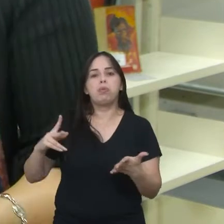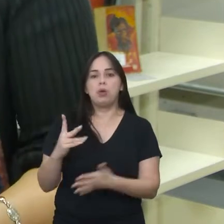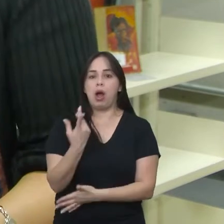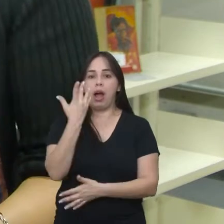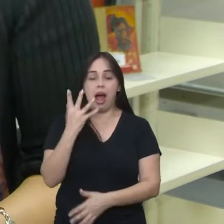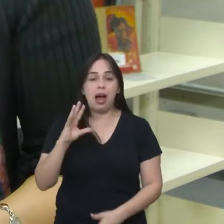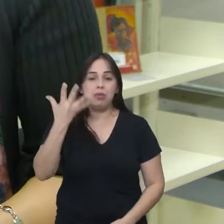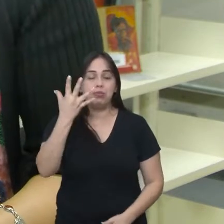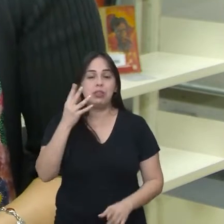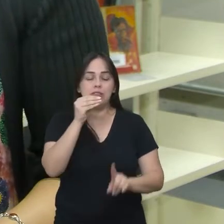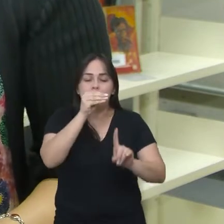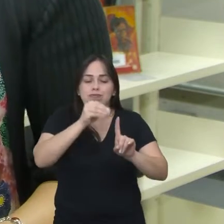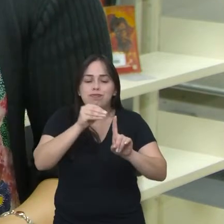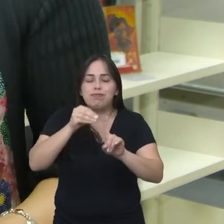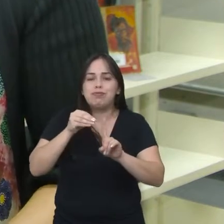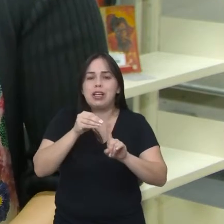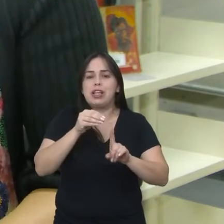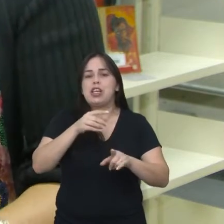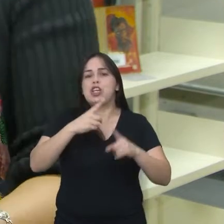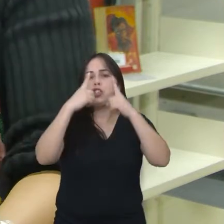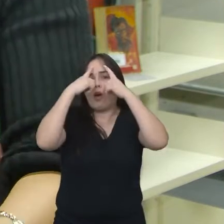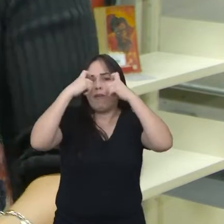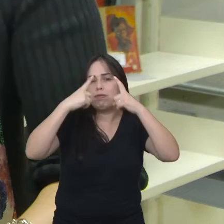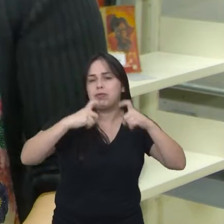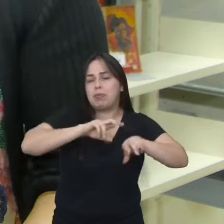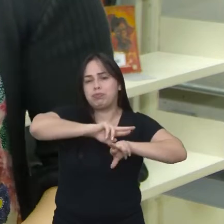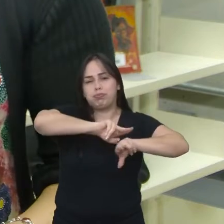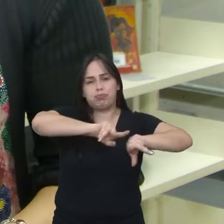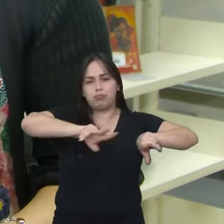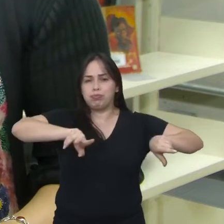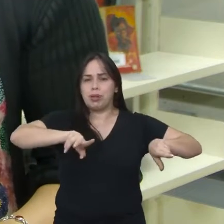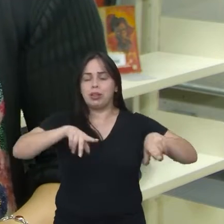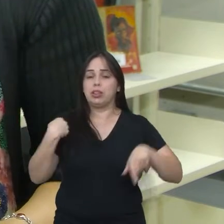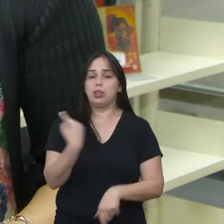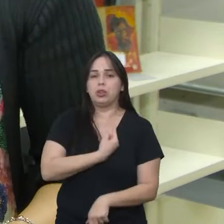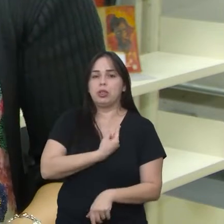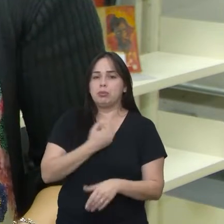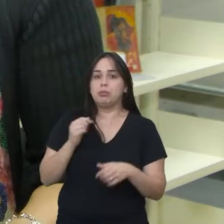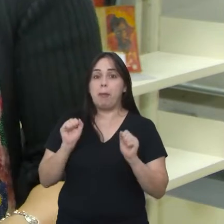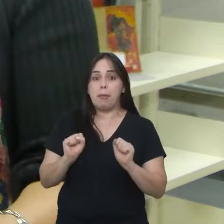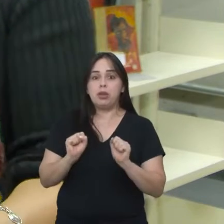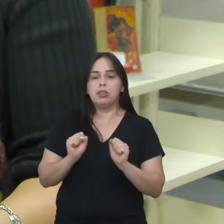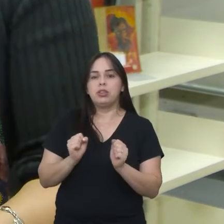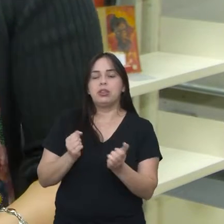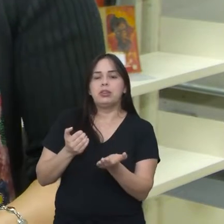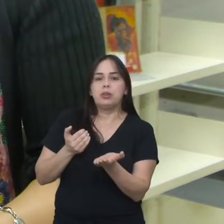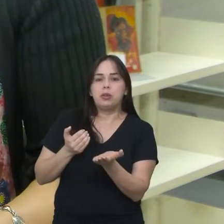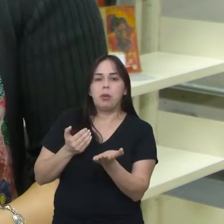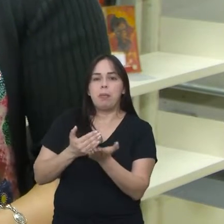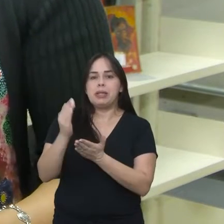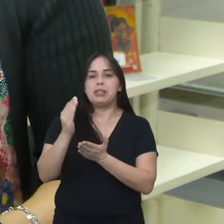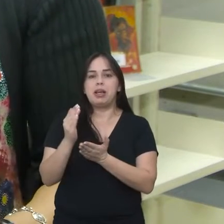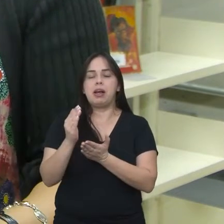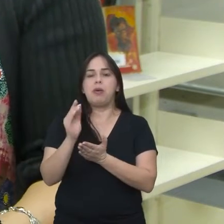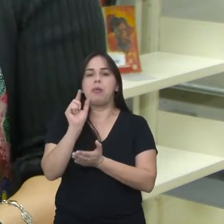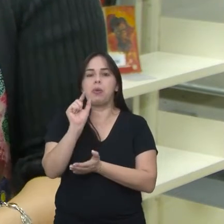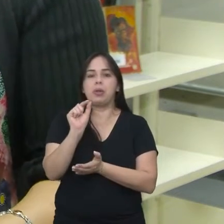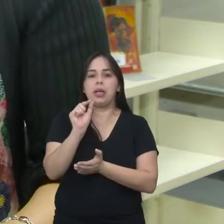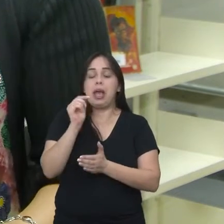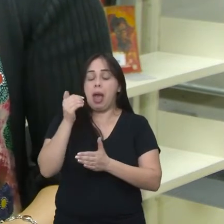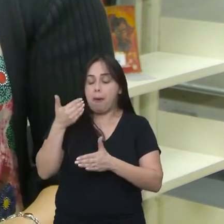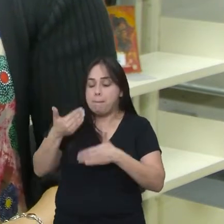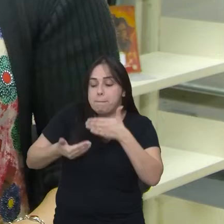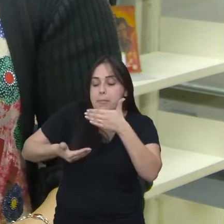mais vulneráveis a sofrer diferentes tipos de violência, né? Então, acho que a gente pode começar encarando